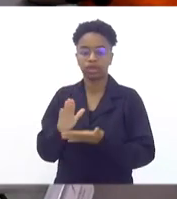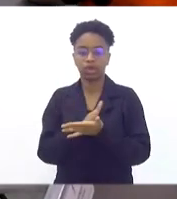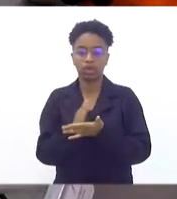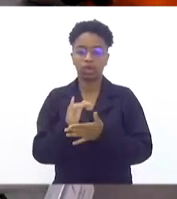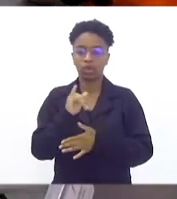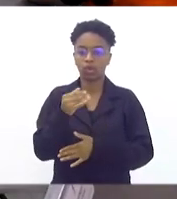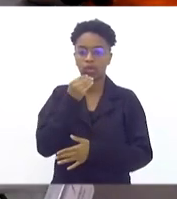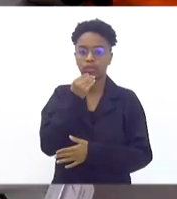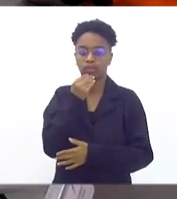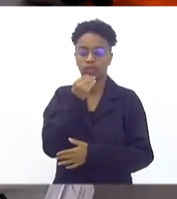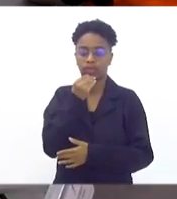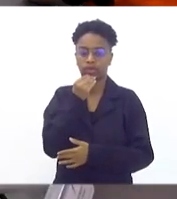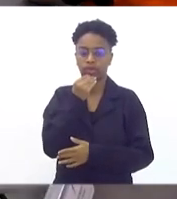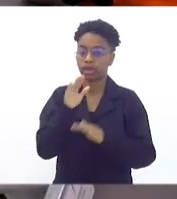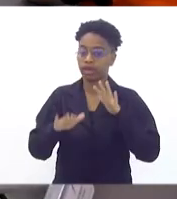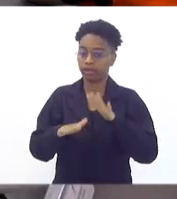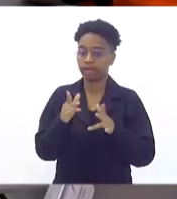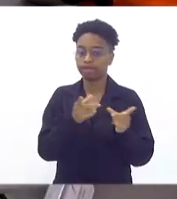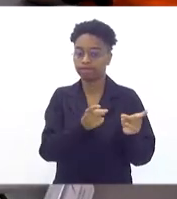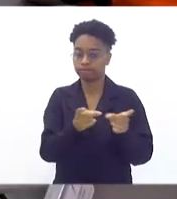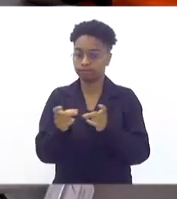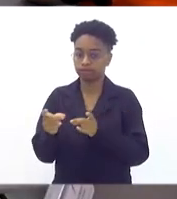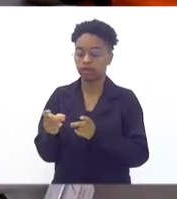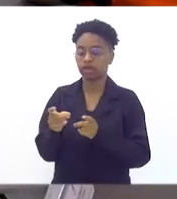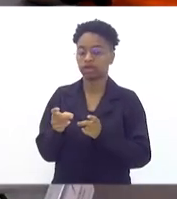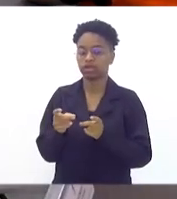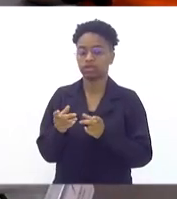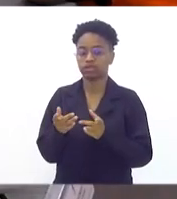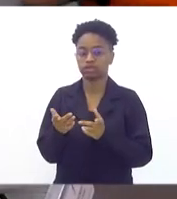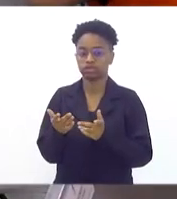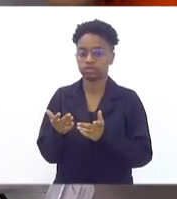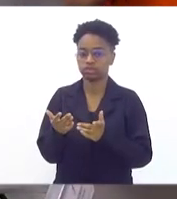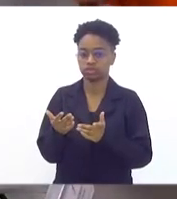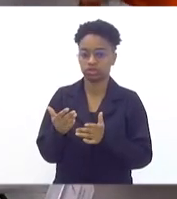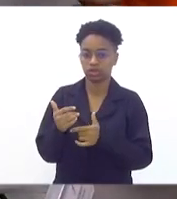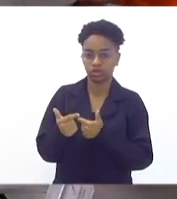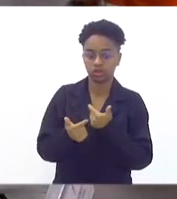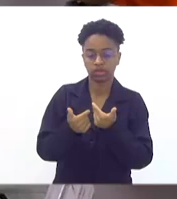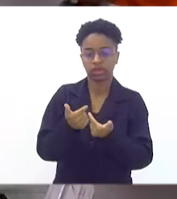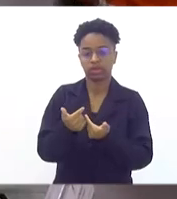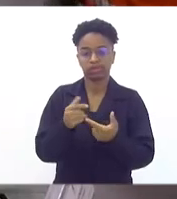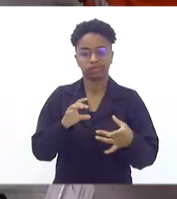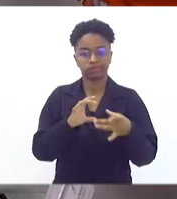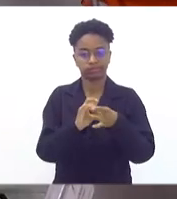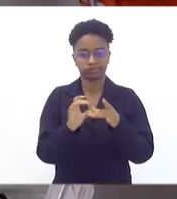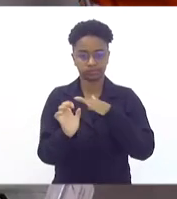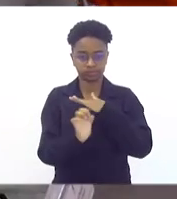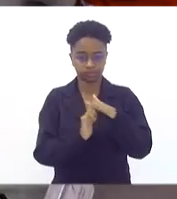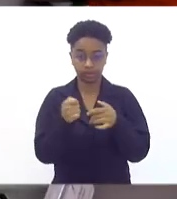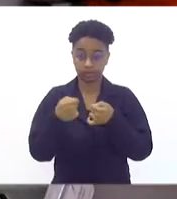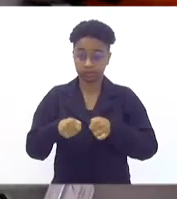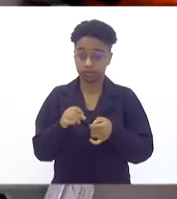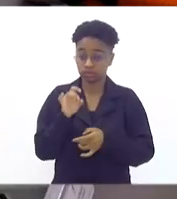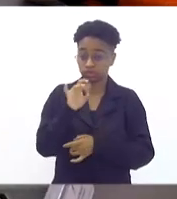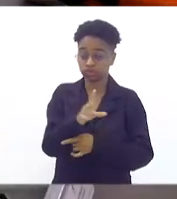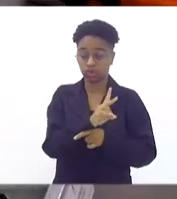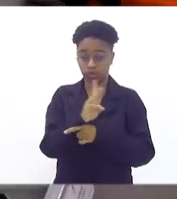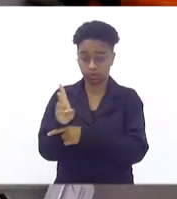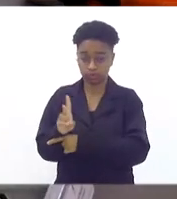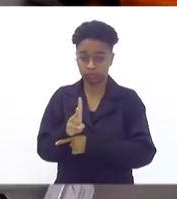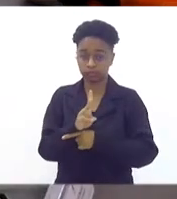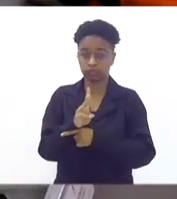oportunidades é vendido um serviço por Parte dessas empresas que deveriam apenas Fazer a vistoria